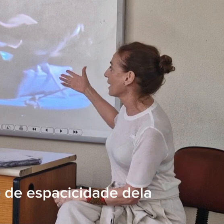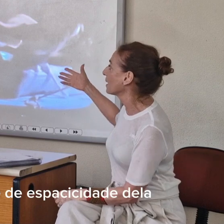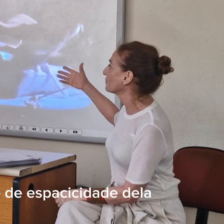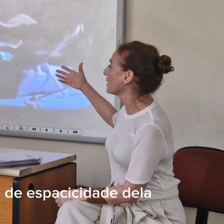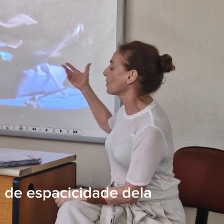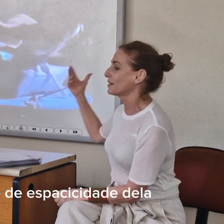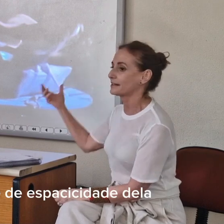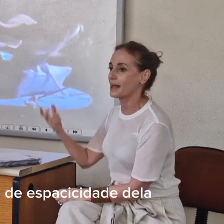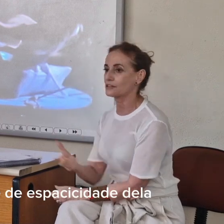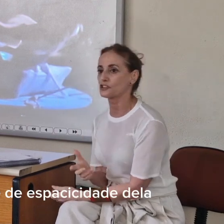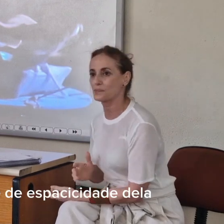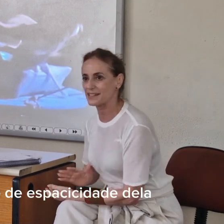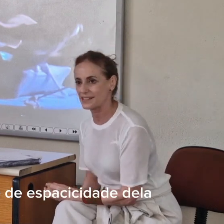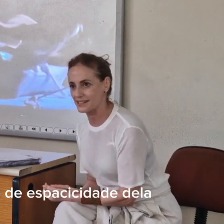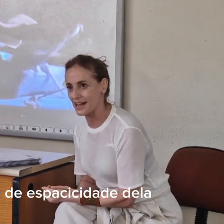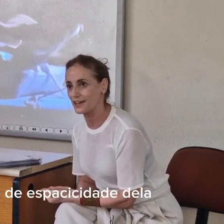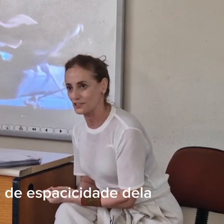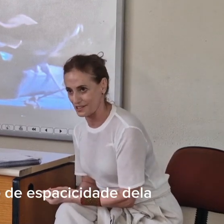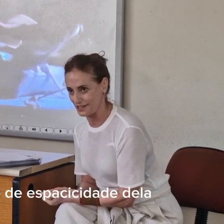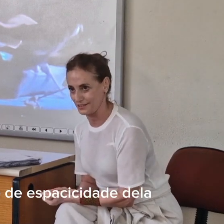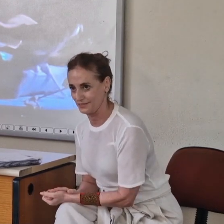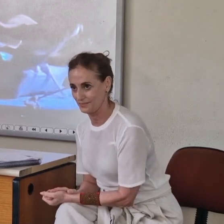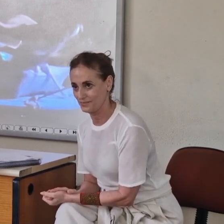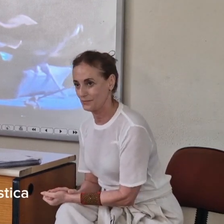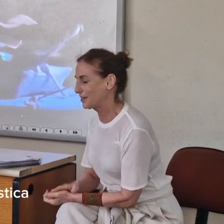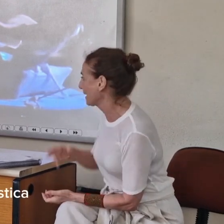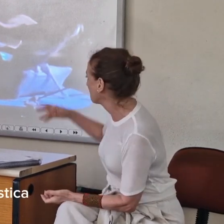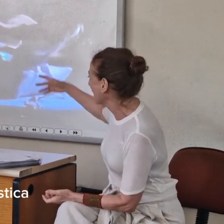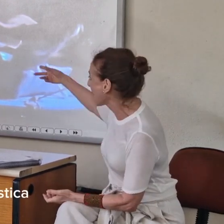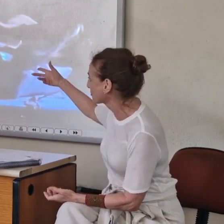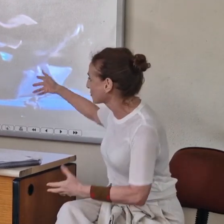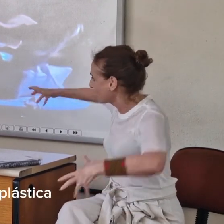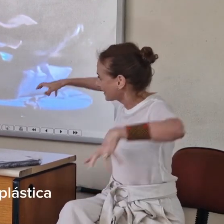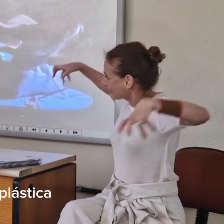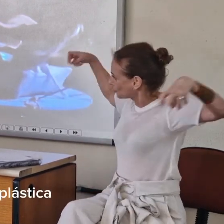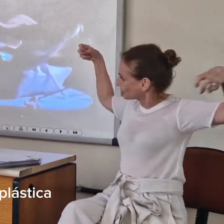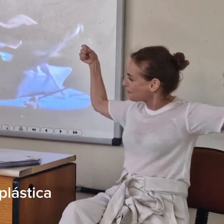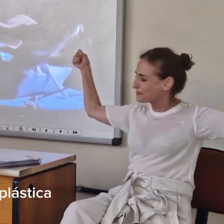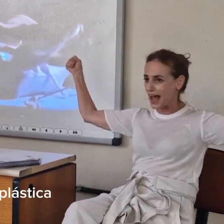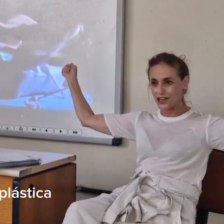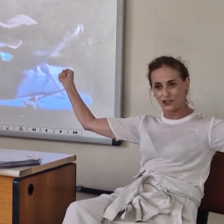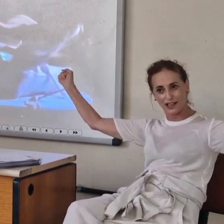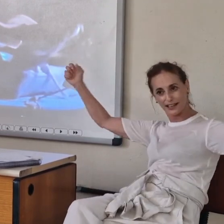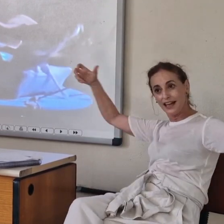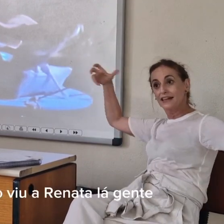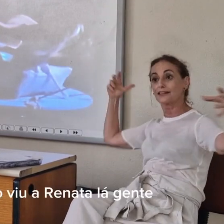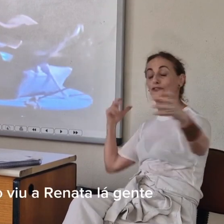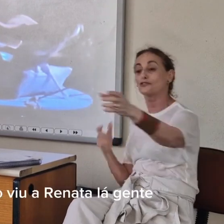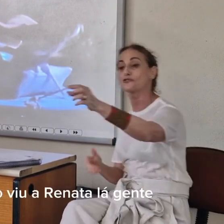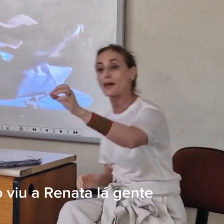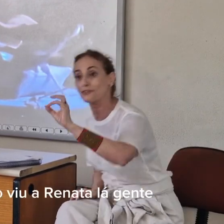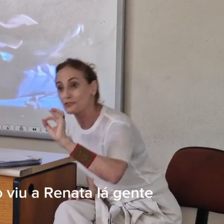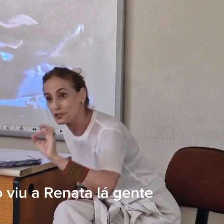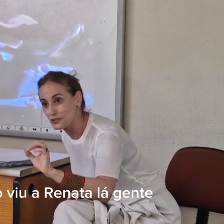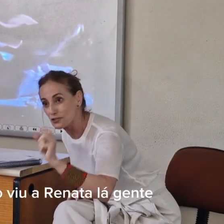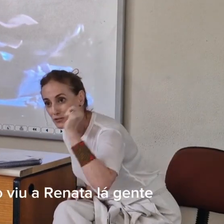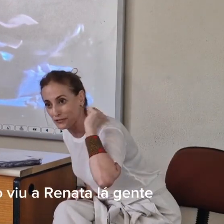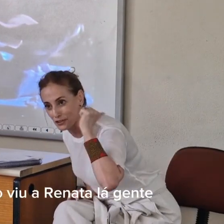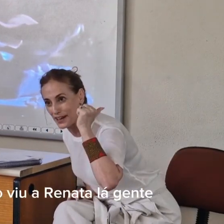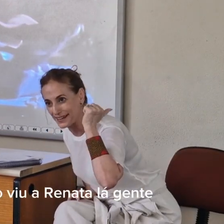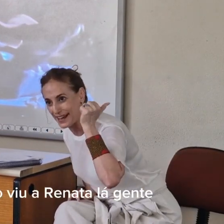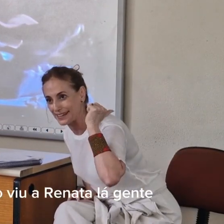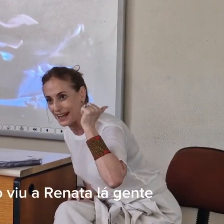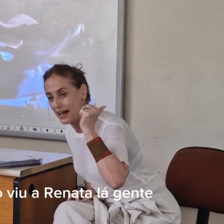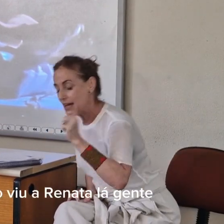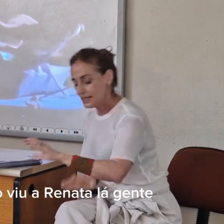me encantava a qualidade de plasticidade dela. E ela é plástica, a Renata é toda elástica. Tanto que o Gilberto Gil, quando